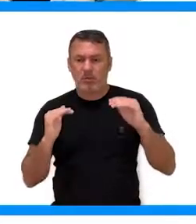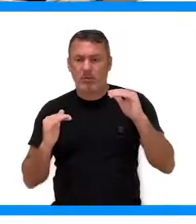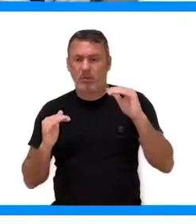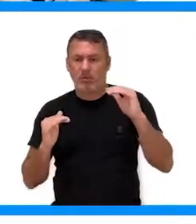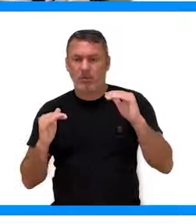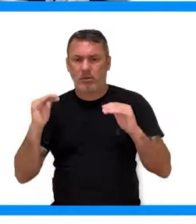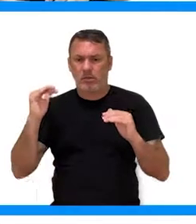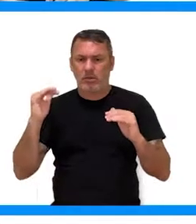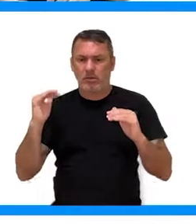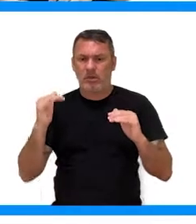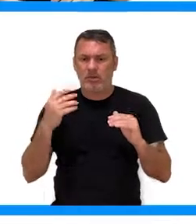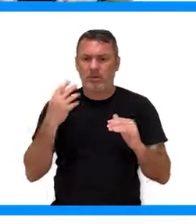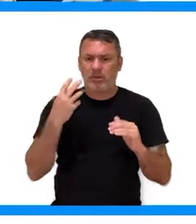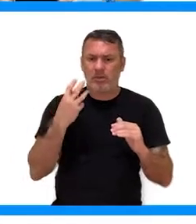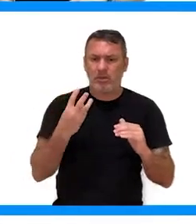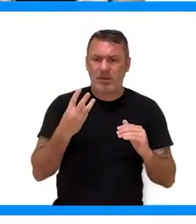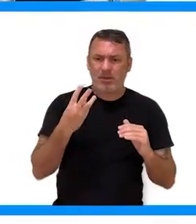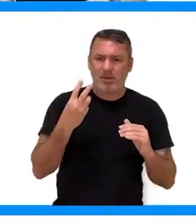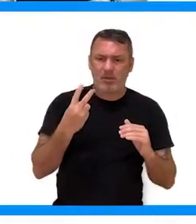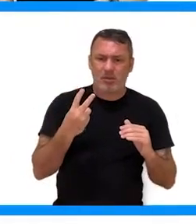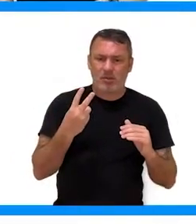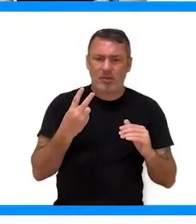hectares, nossa,